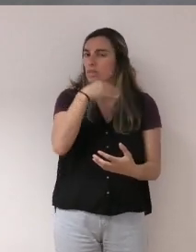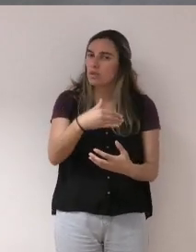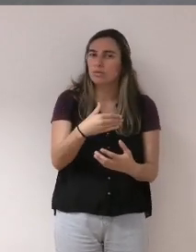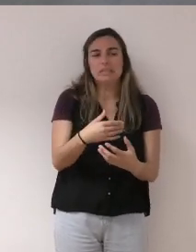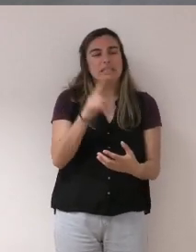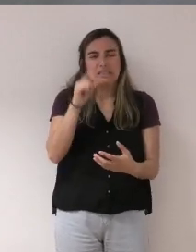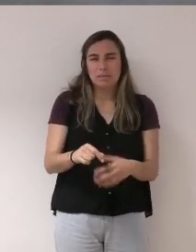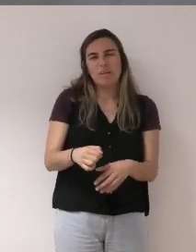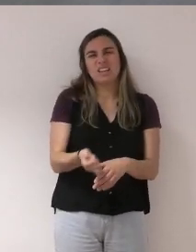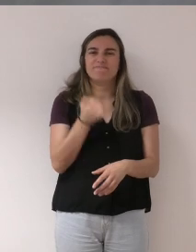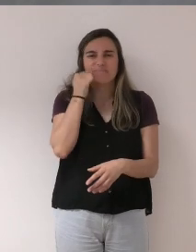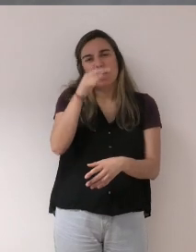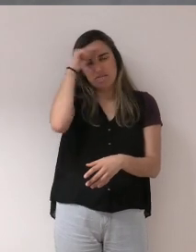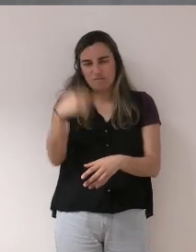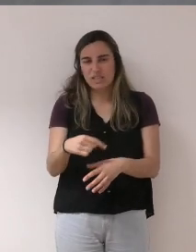razoavelmente duro